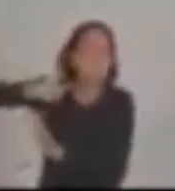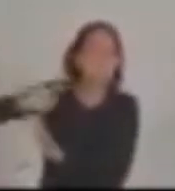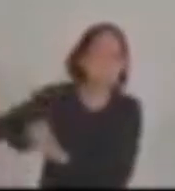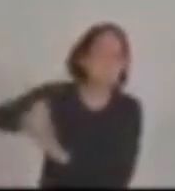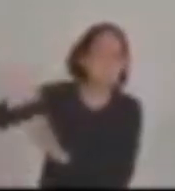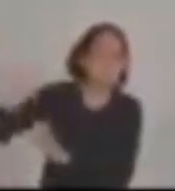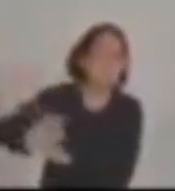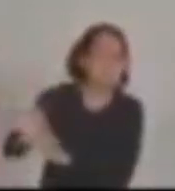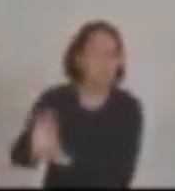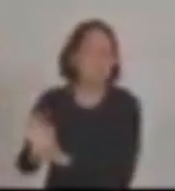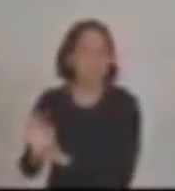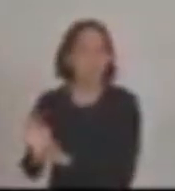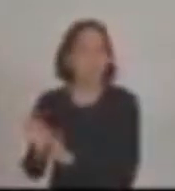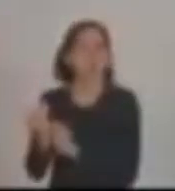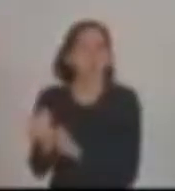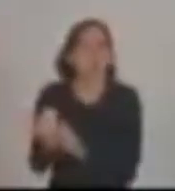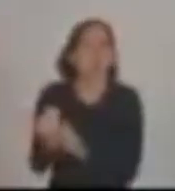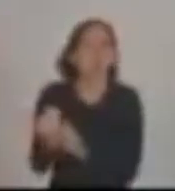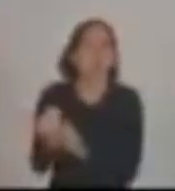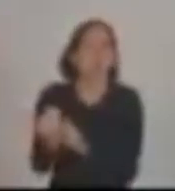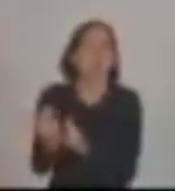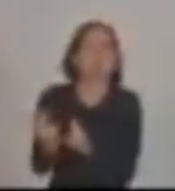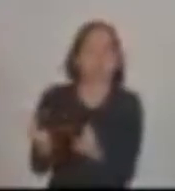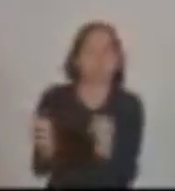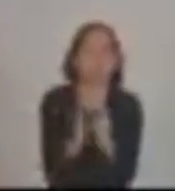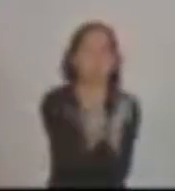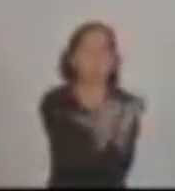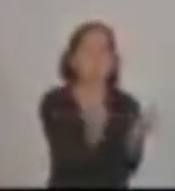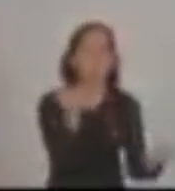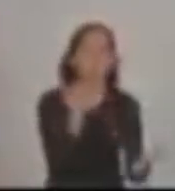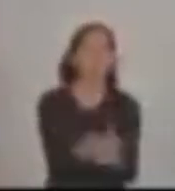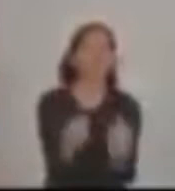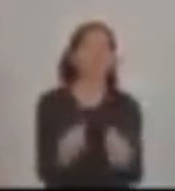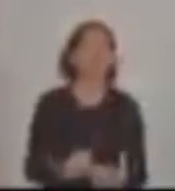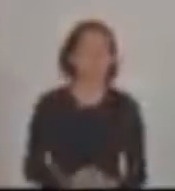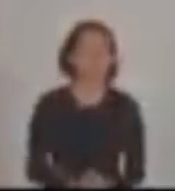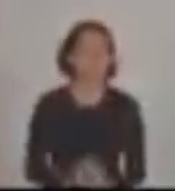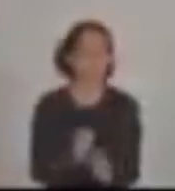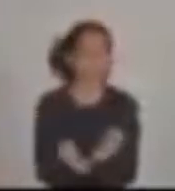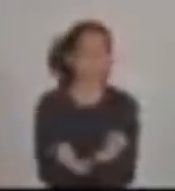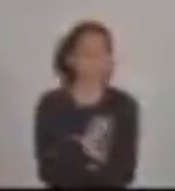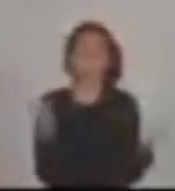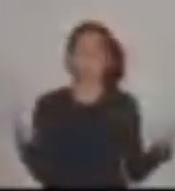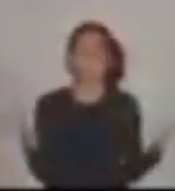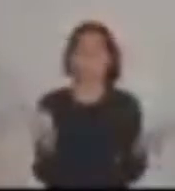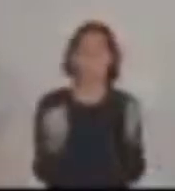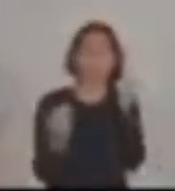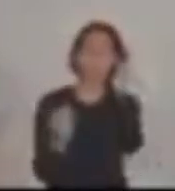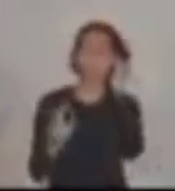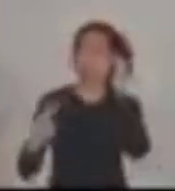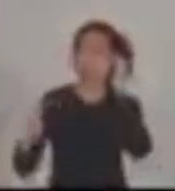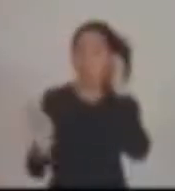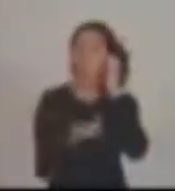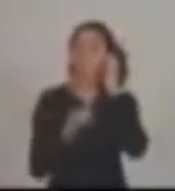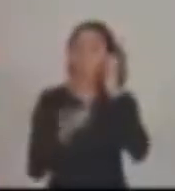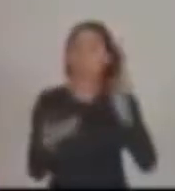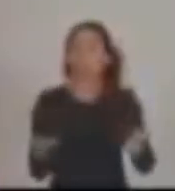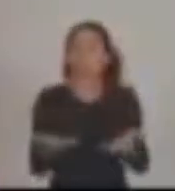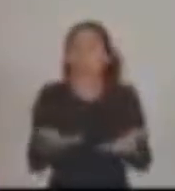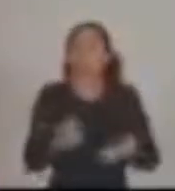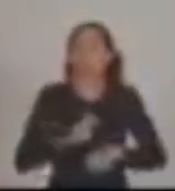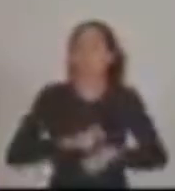um coelho. Não é possível, meus amigos, que isso aconteça num momento desse.